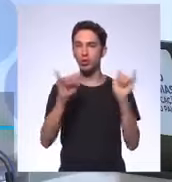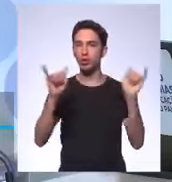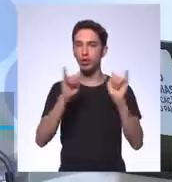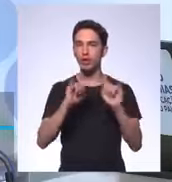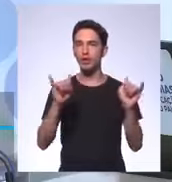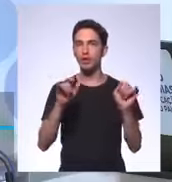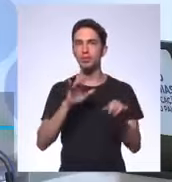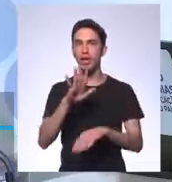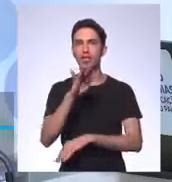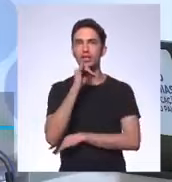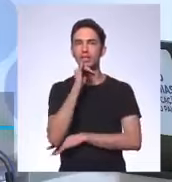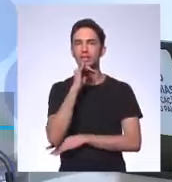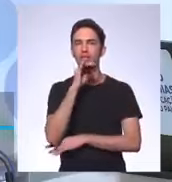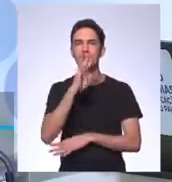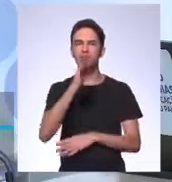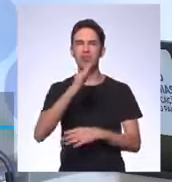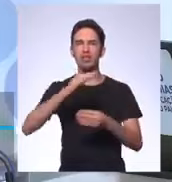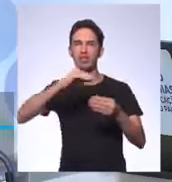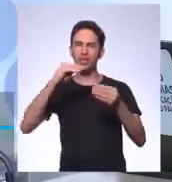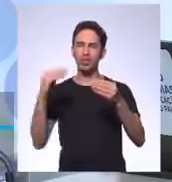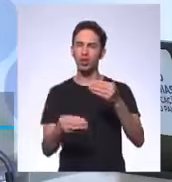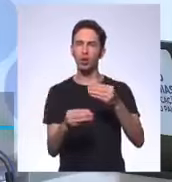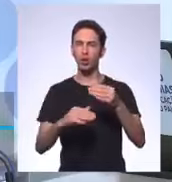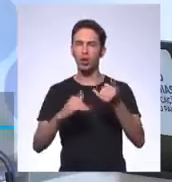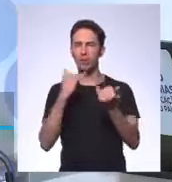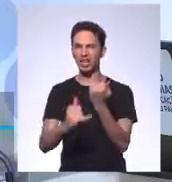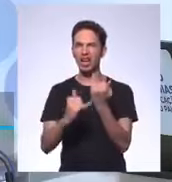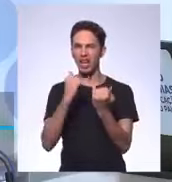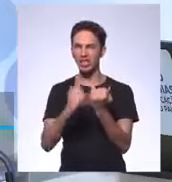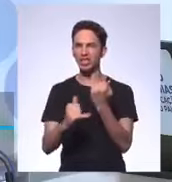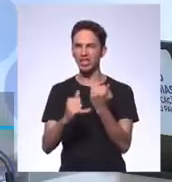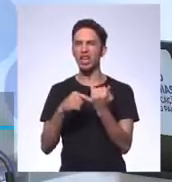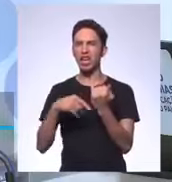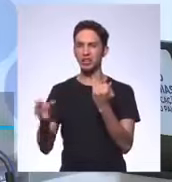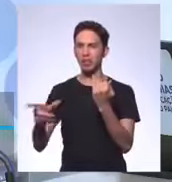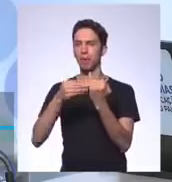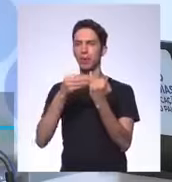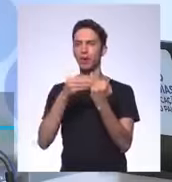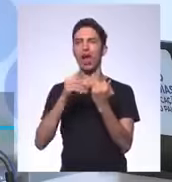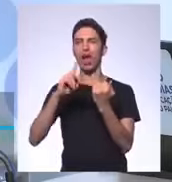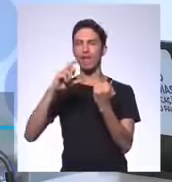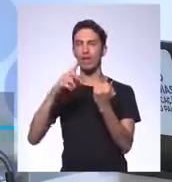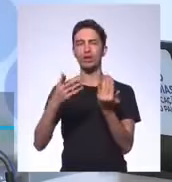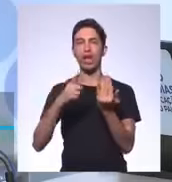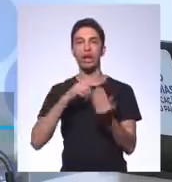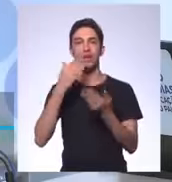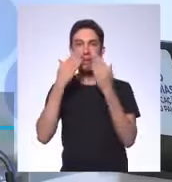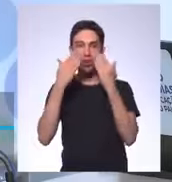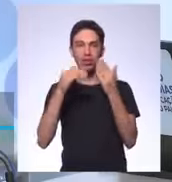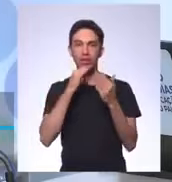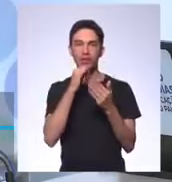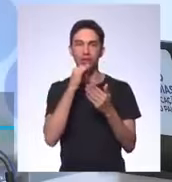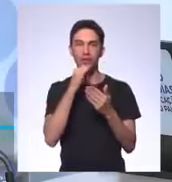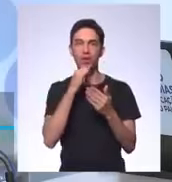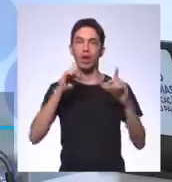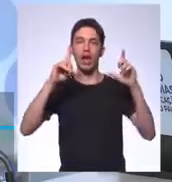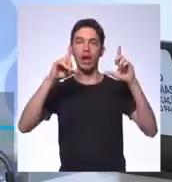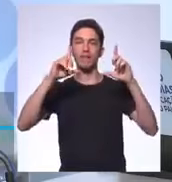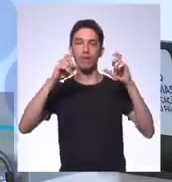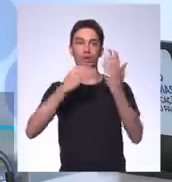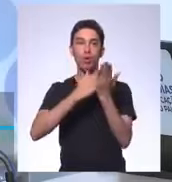assim, mais no meio, sabe? Ao lado assim da notícia, e a gente podia ter, então, a praia lotada chamando mais